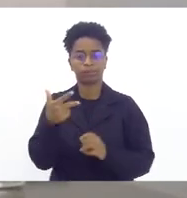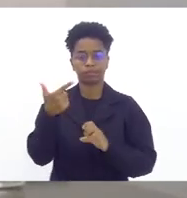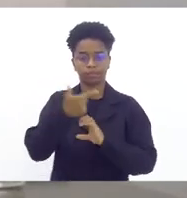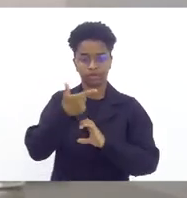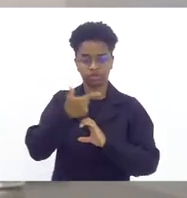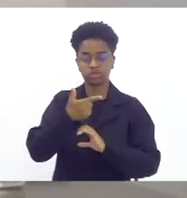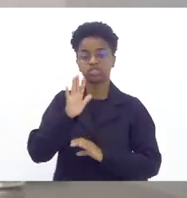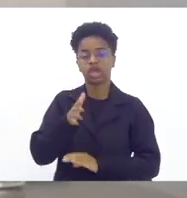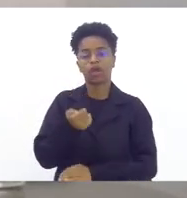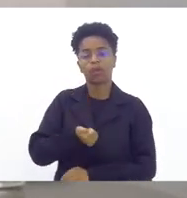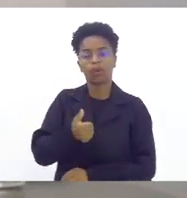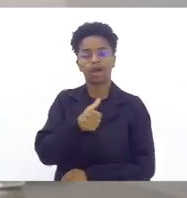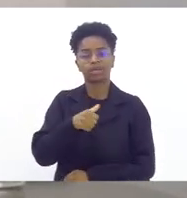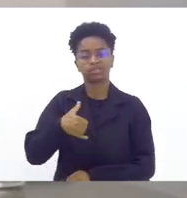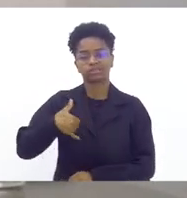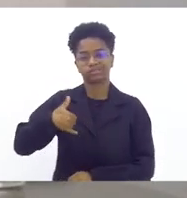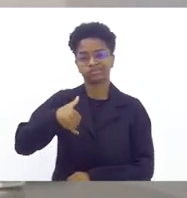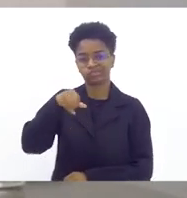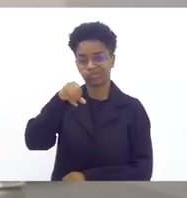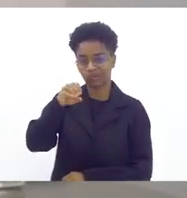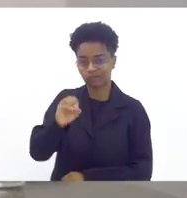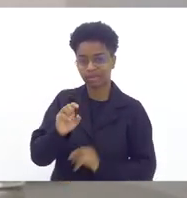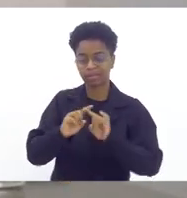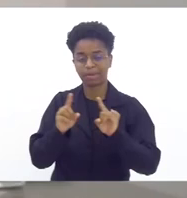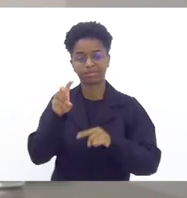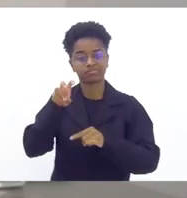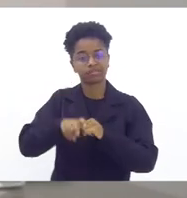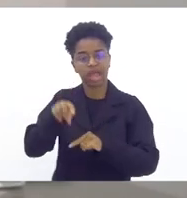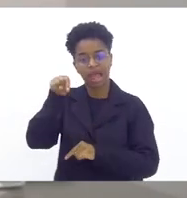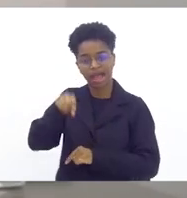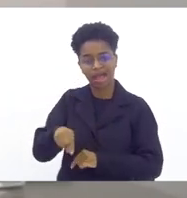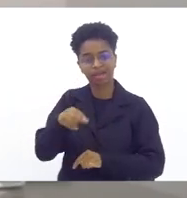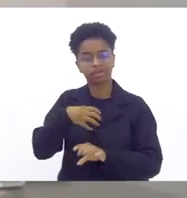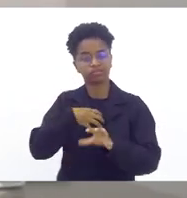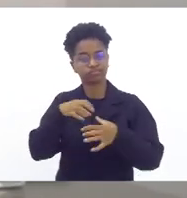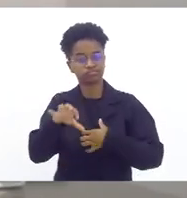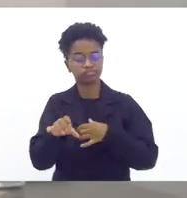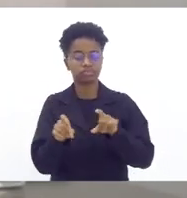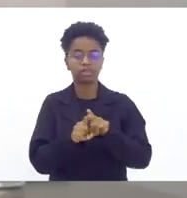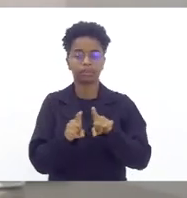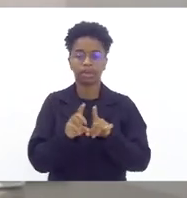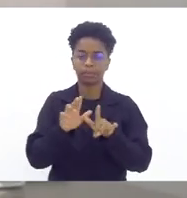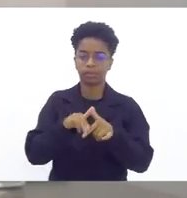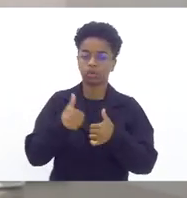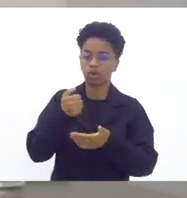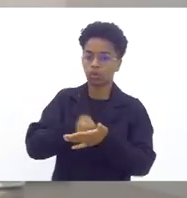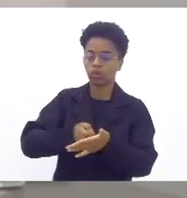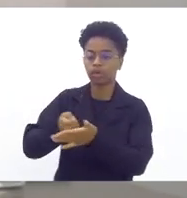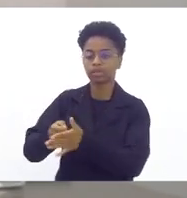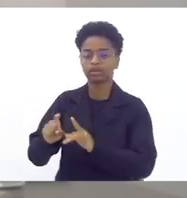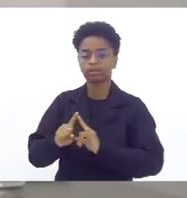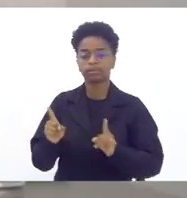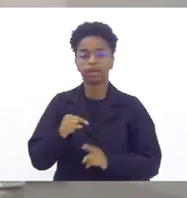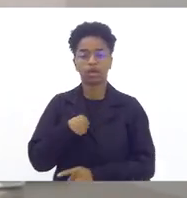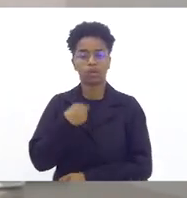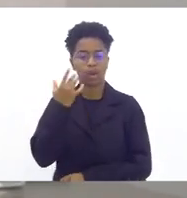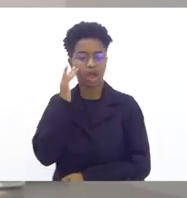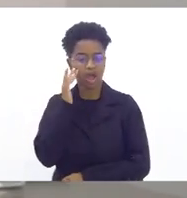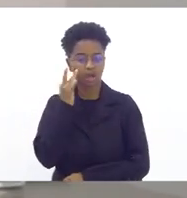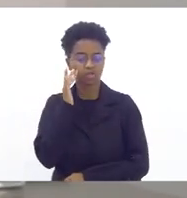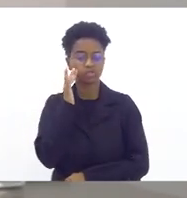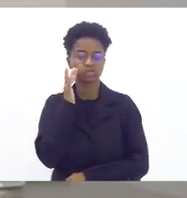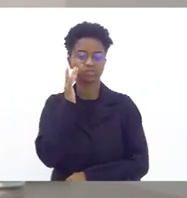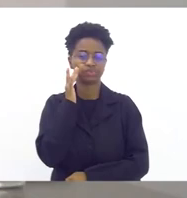90 anos de idade, está aqui prestando toda a solidariedade também a essa luta. mas eu acho que a gente tem que